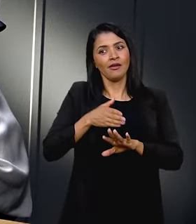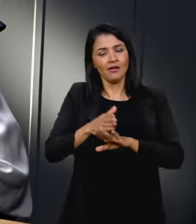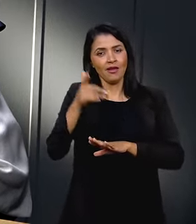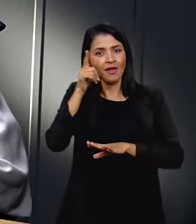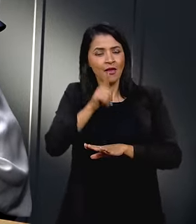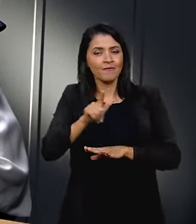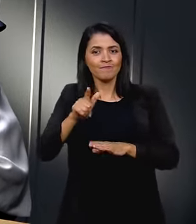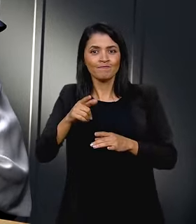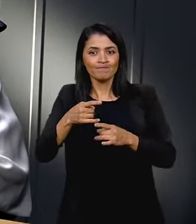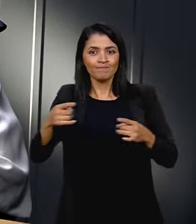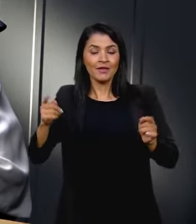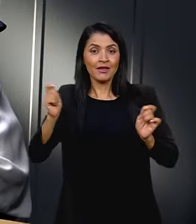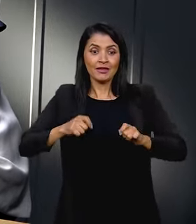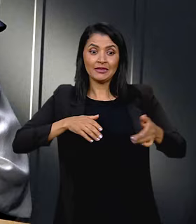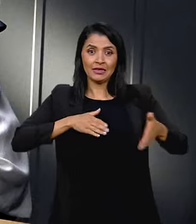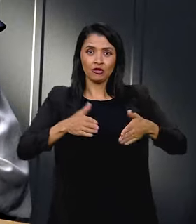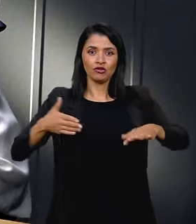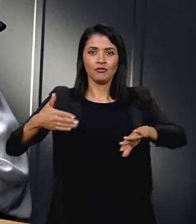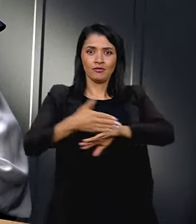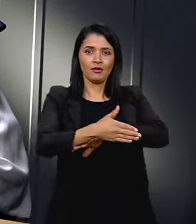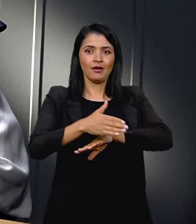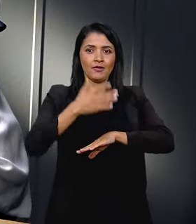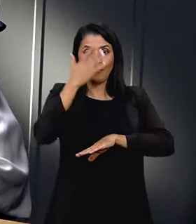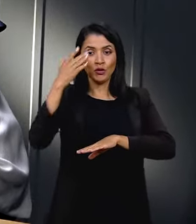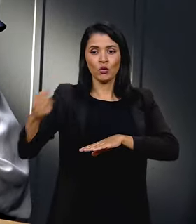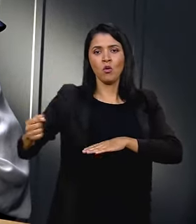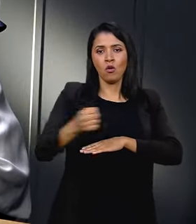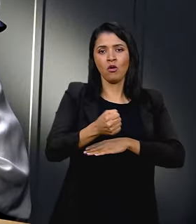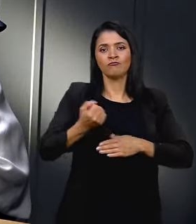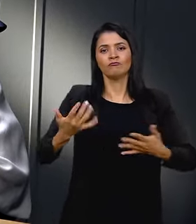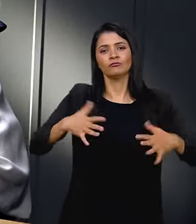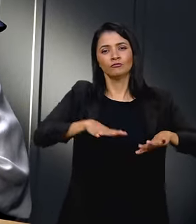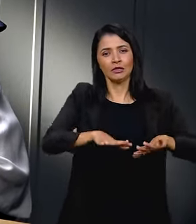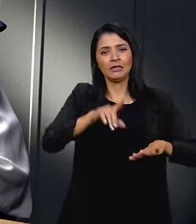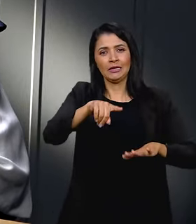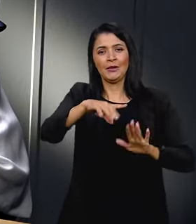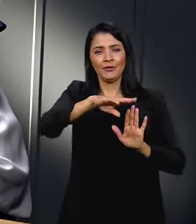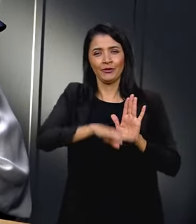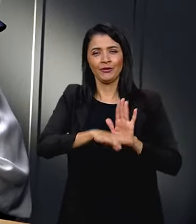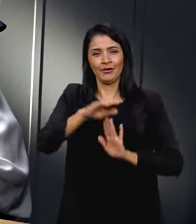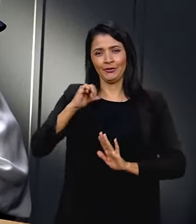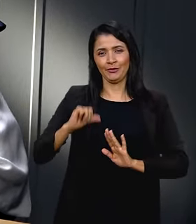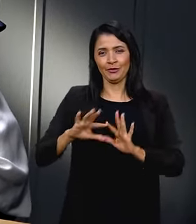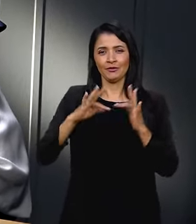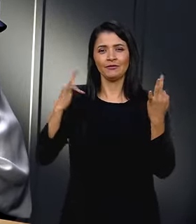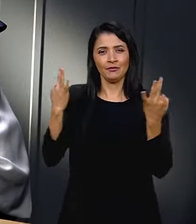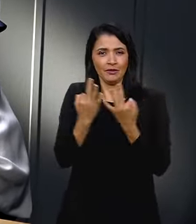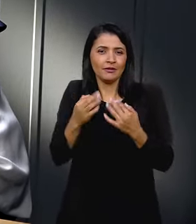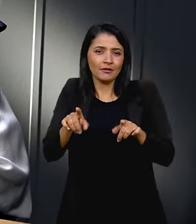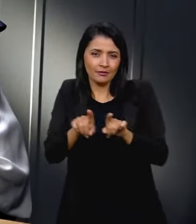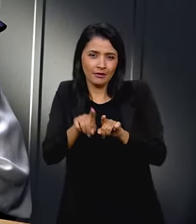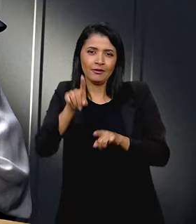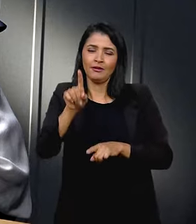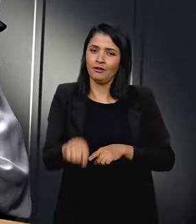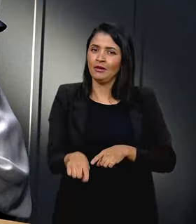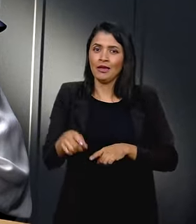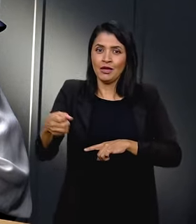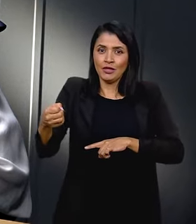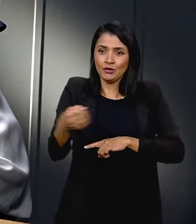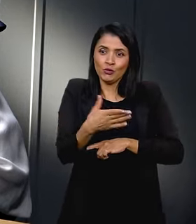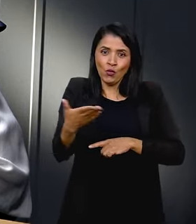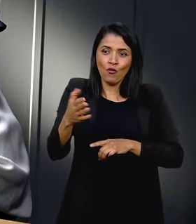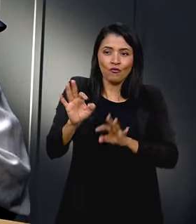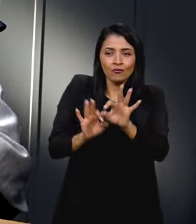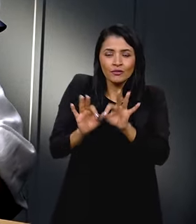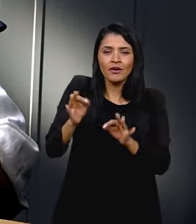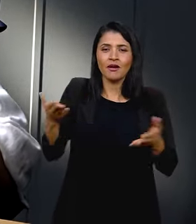passaporte social né uma grande ferramenta para as pessoas serem incluídas o programa Bolsa Família que tem eh esse